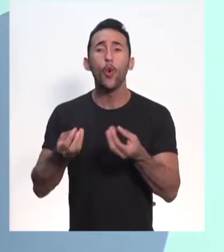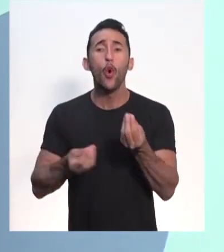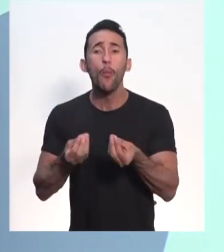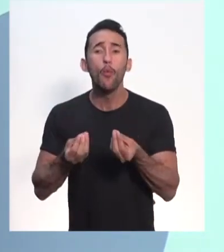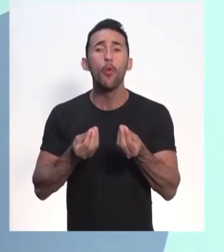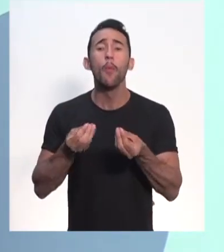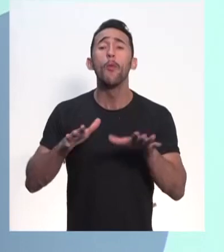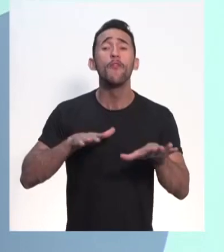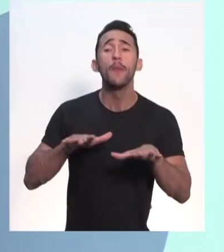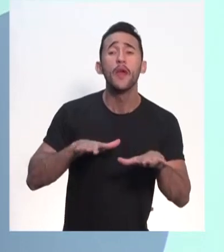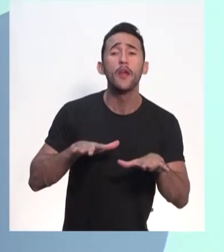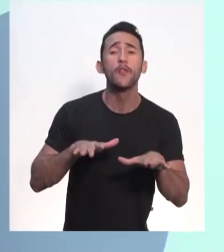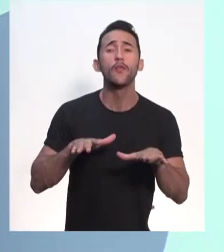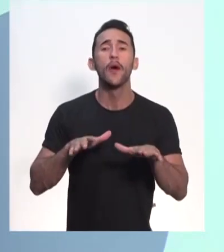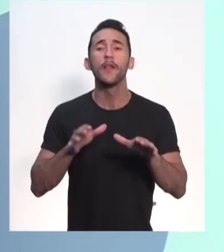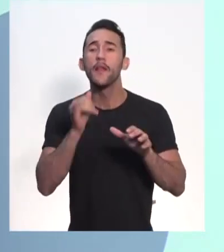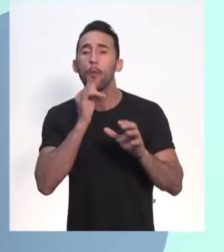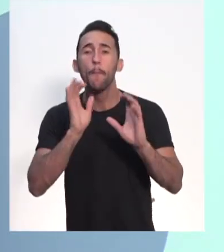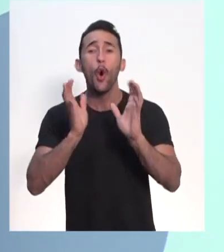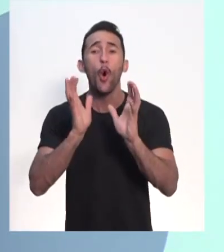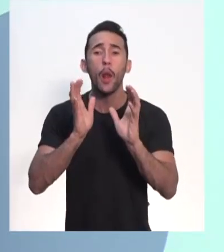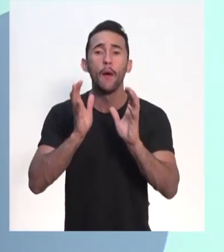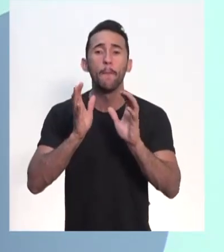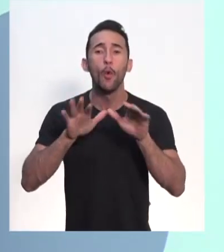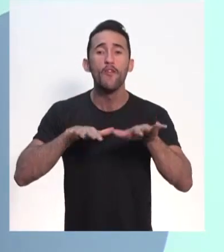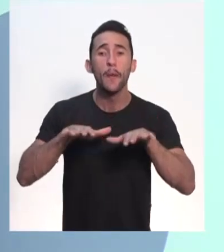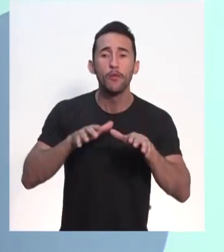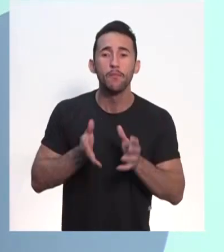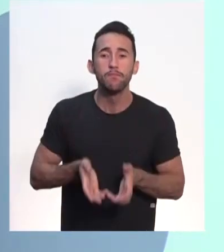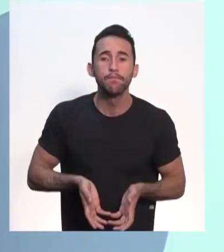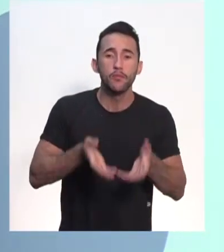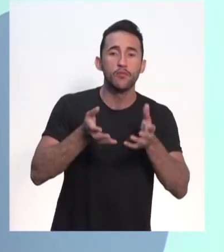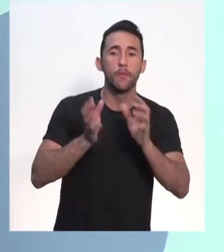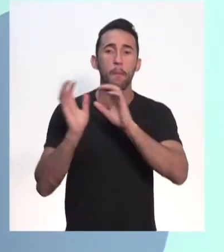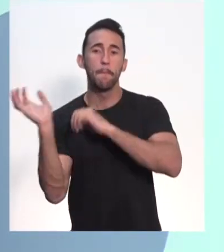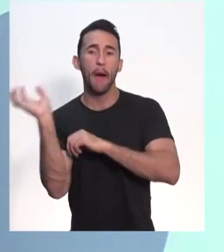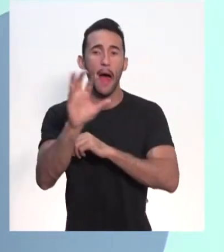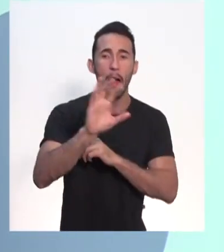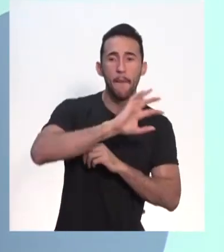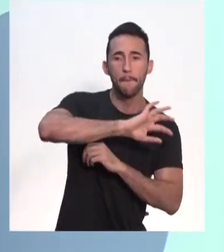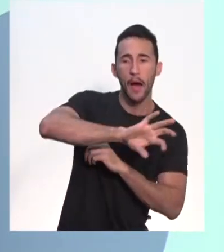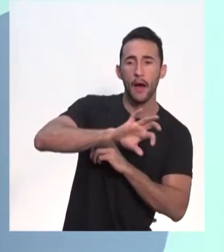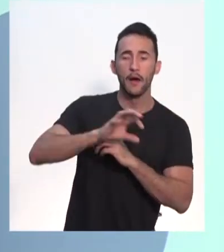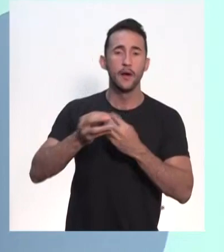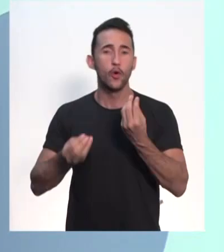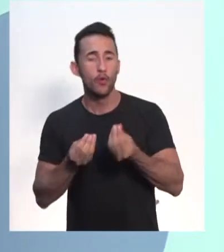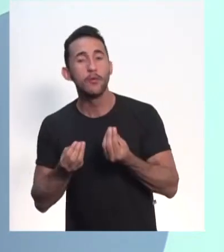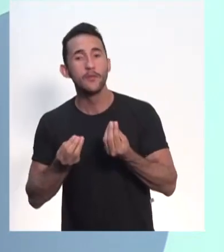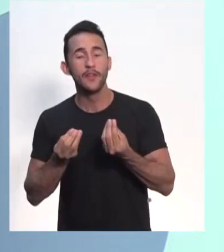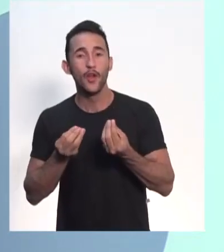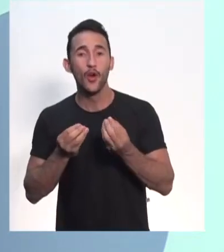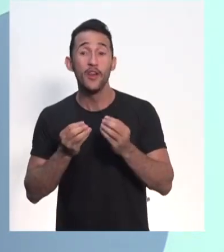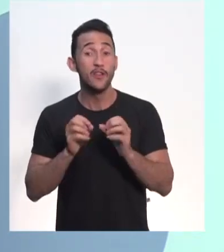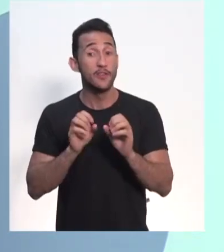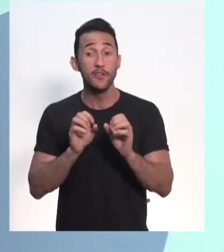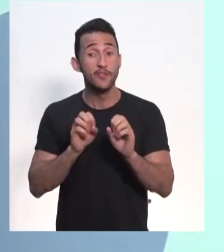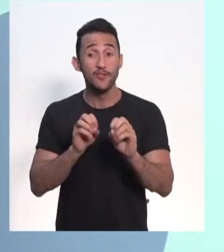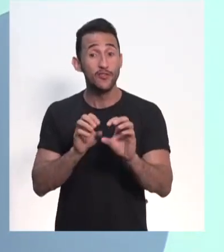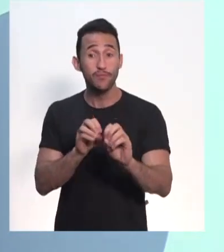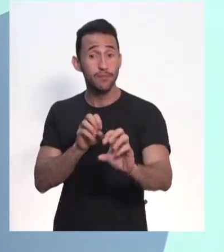habilidades essenciais para serem trabalhadas agora, nesse período que a gente vai ter aulas mediadas